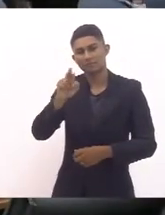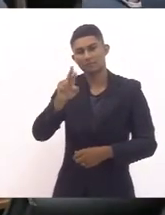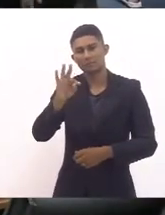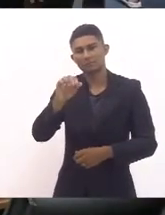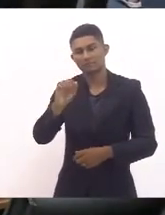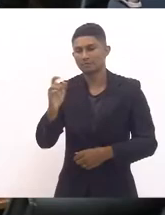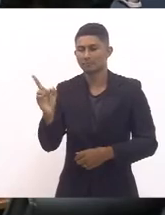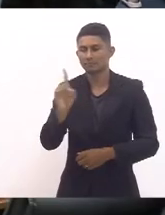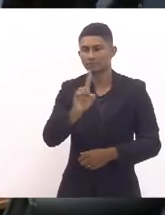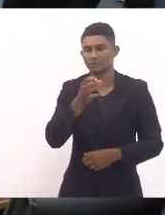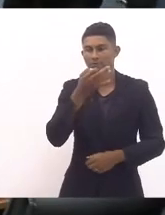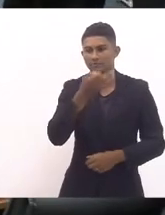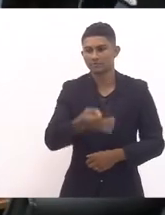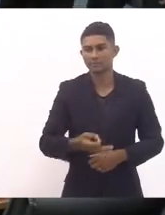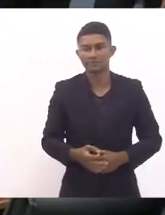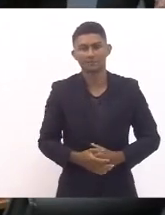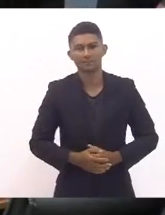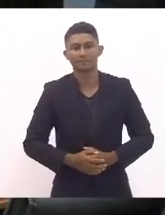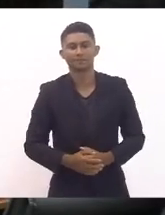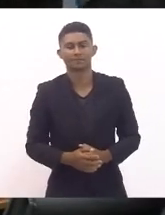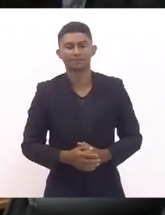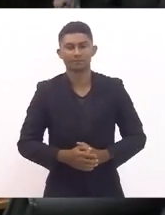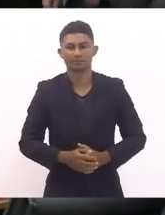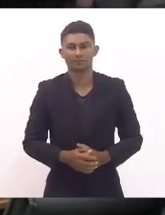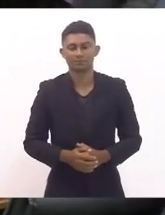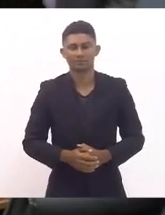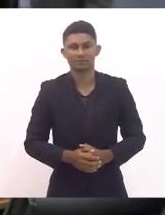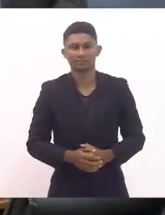perdão, Marta. Mas quem é o Lourinho?